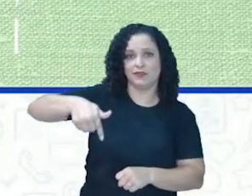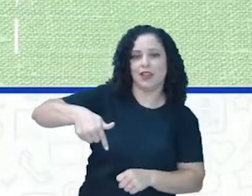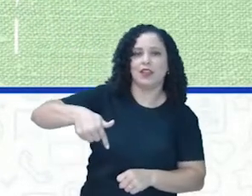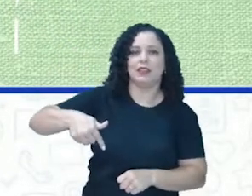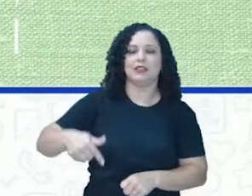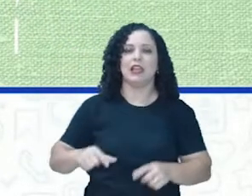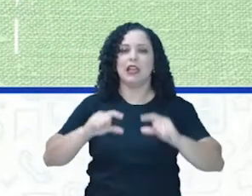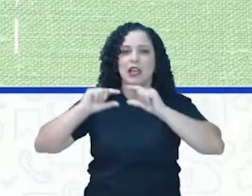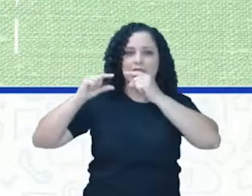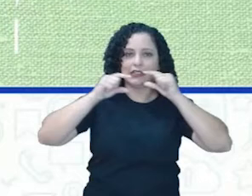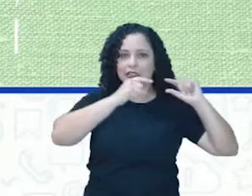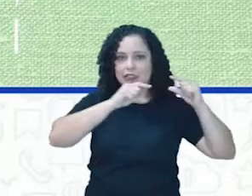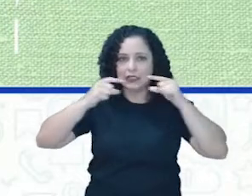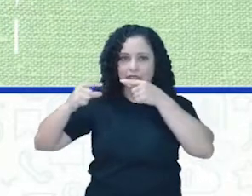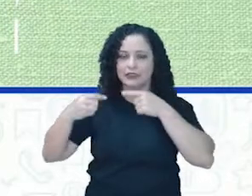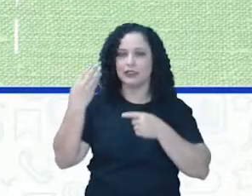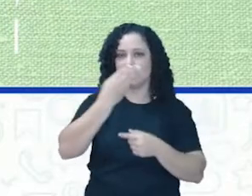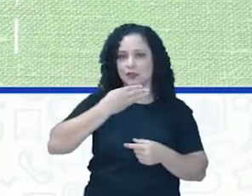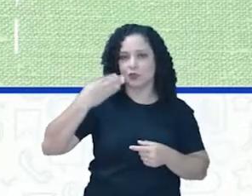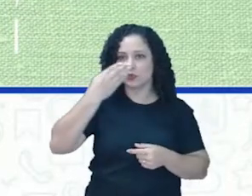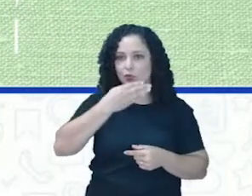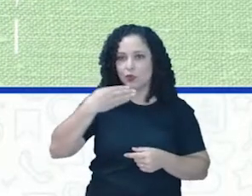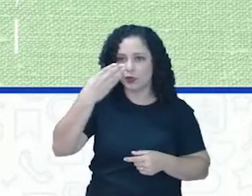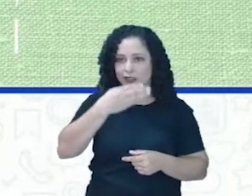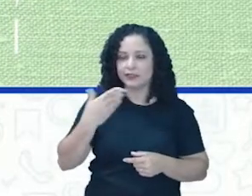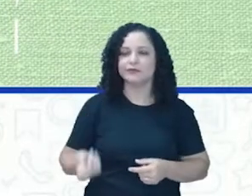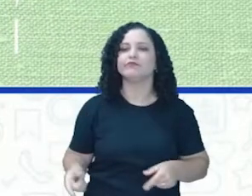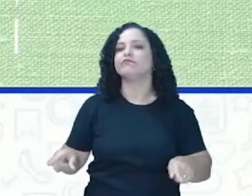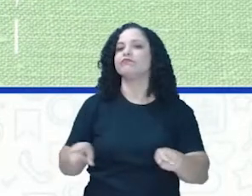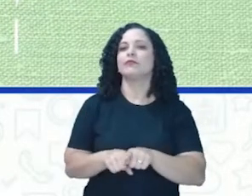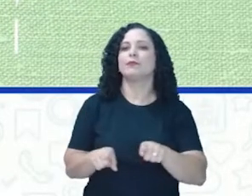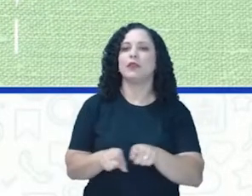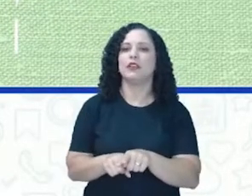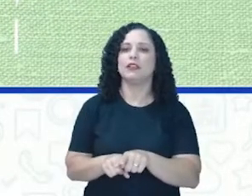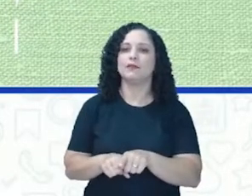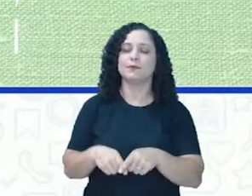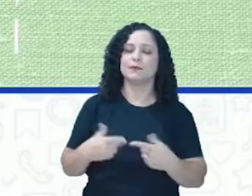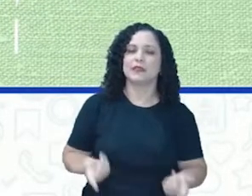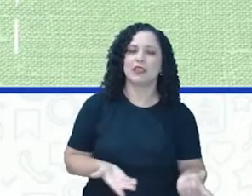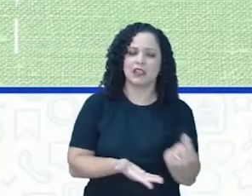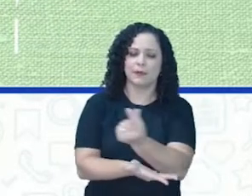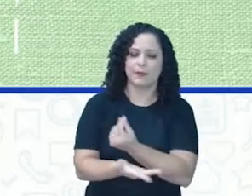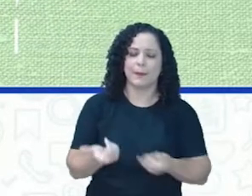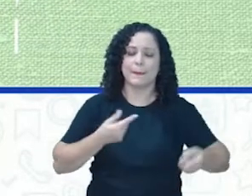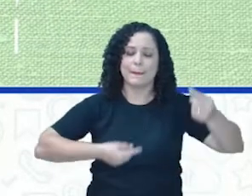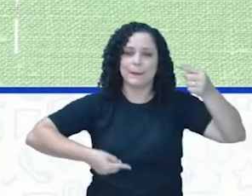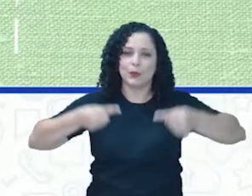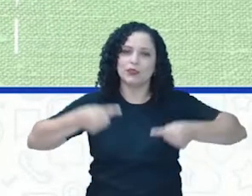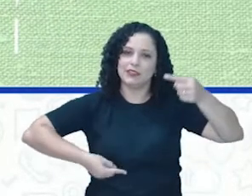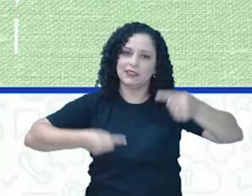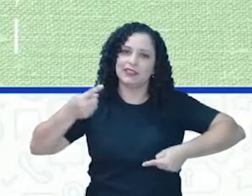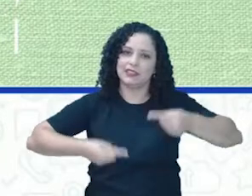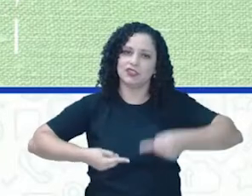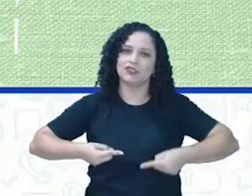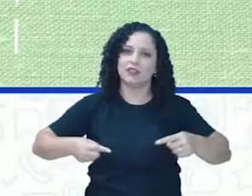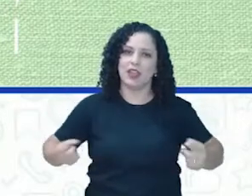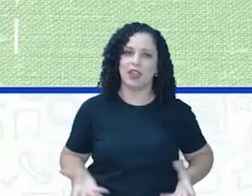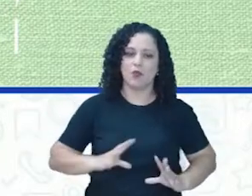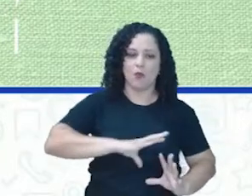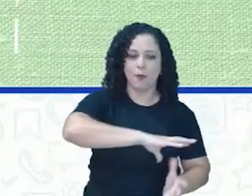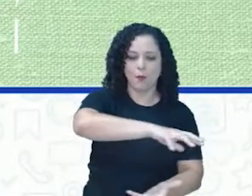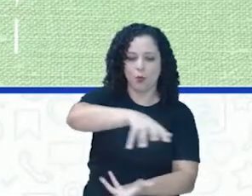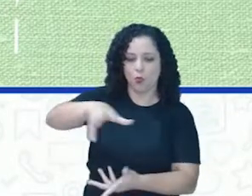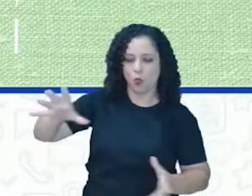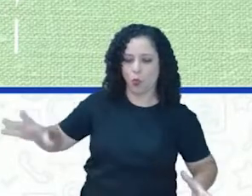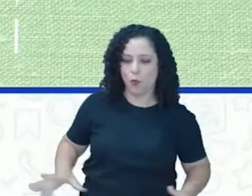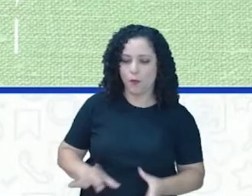cana-de-açúcar, depois o declínio do açúcar, né, por questões geopolíticas, por questões globais, né? Então a globalização, segundo o